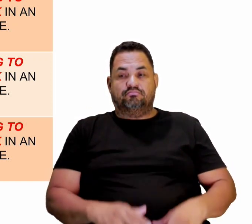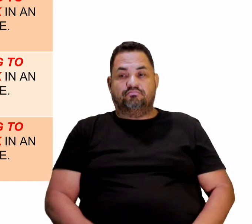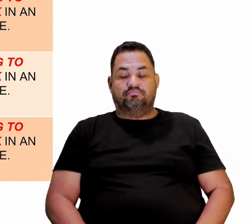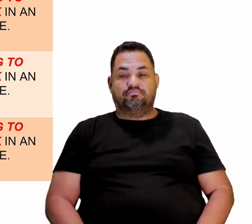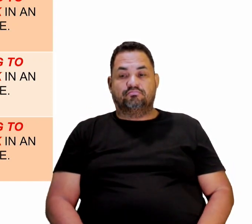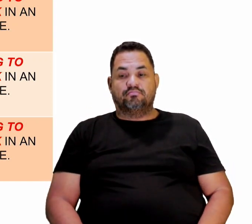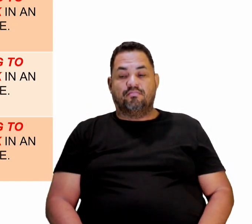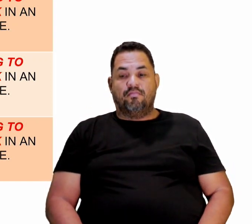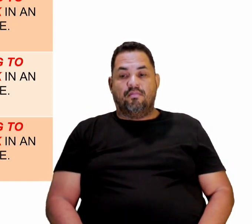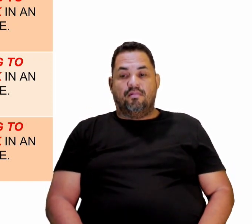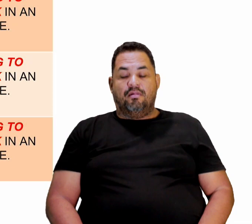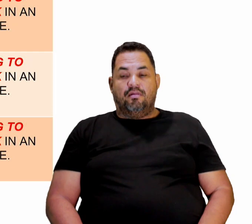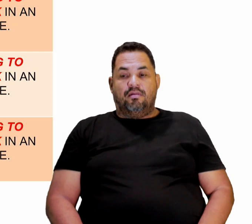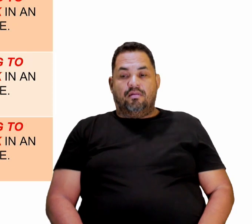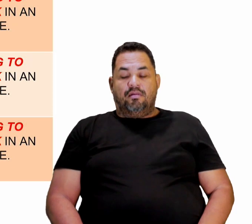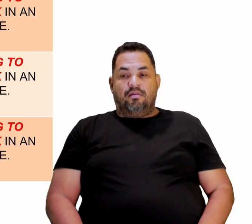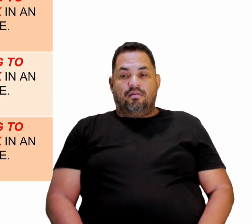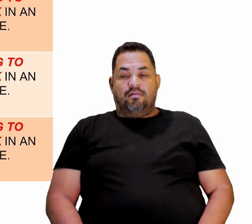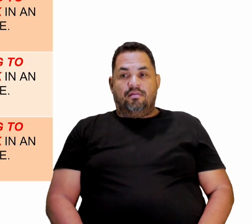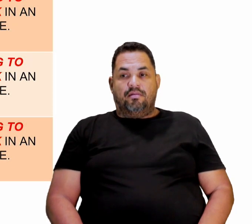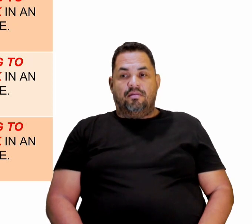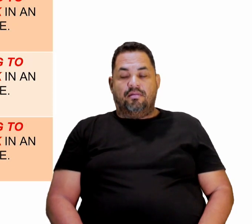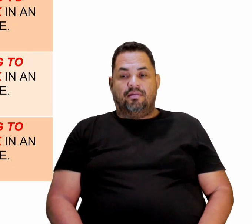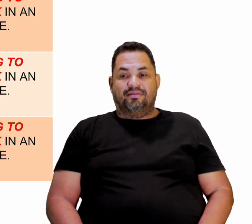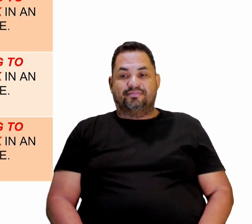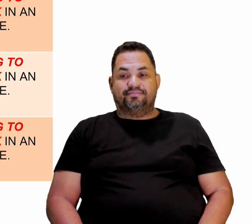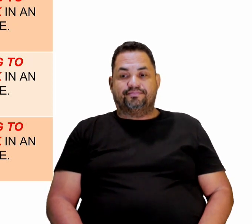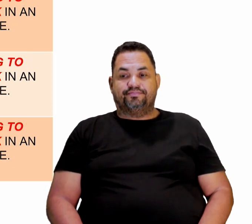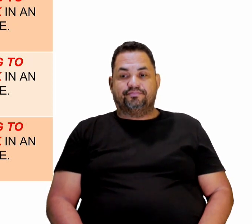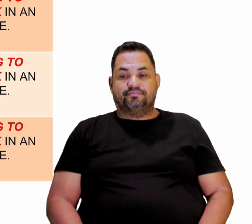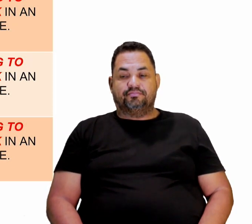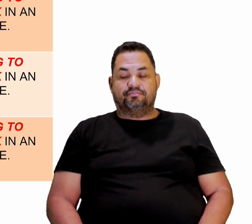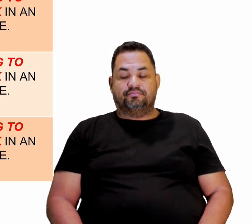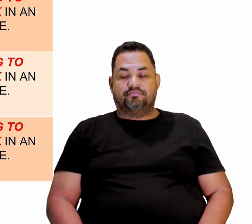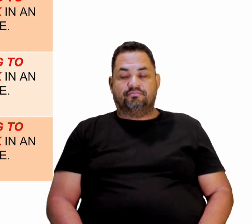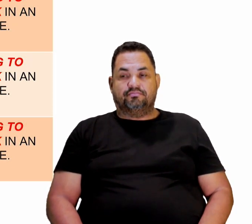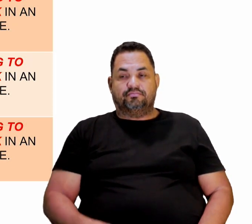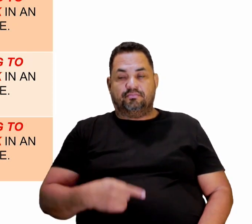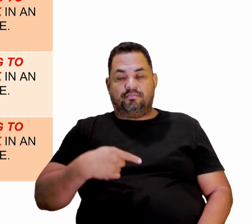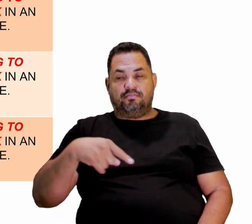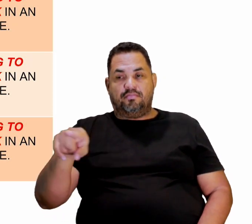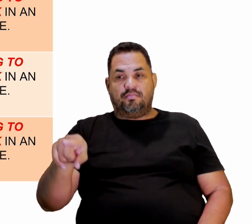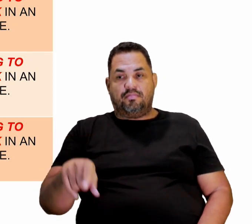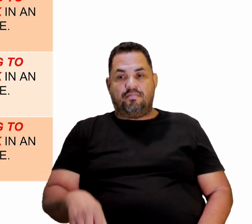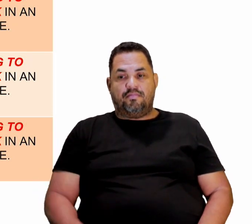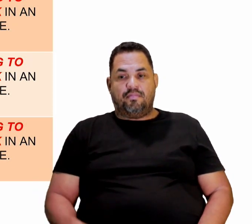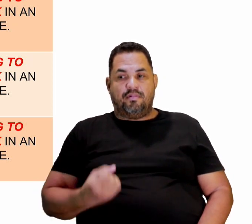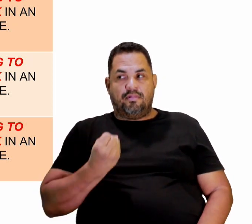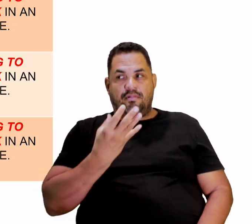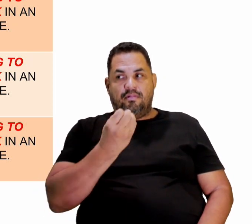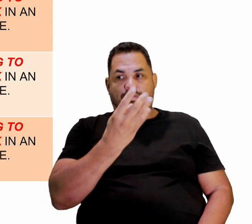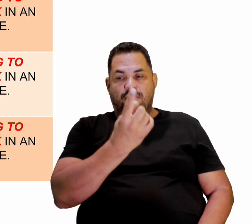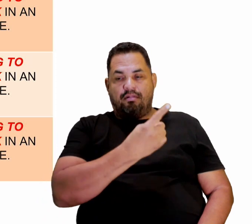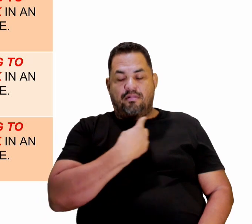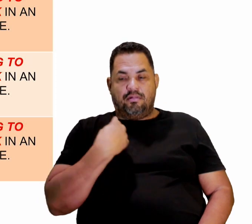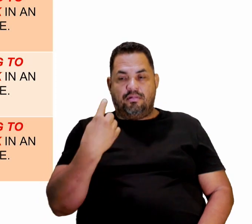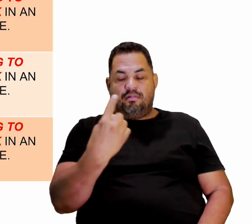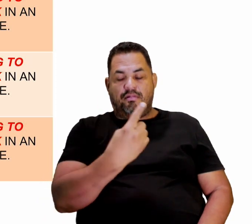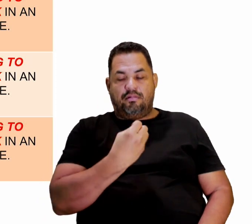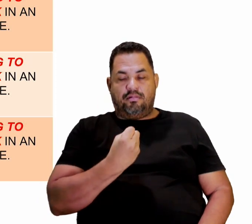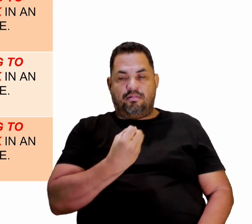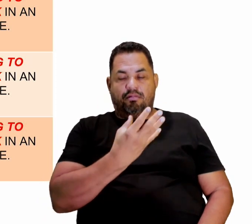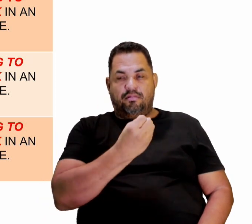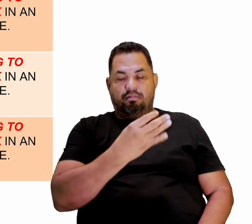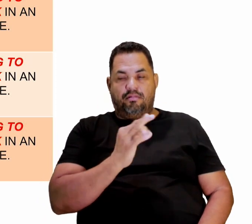com esse essa questão do infinitivo eu vou viajar Ela vai viajar nós vamos viajar